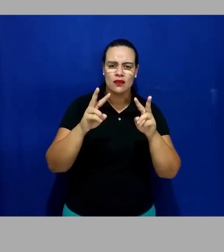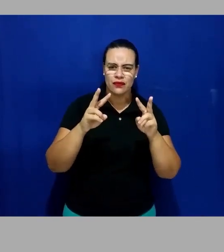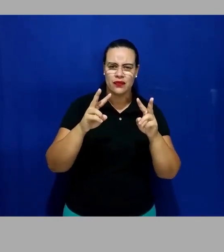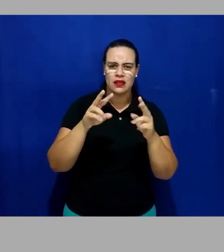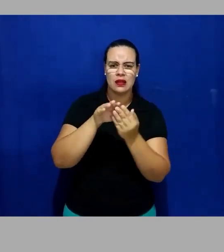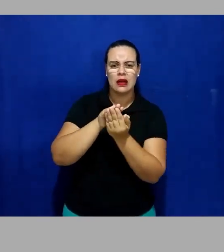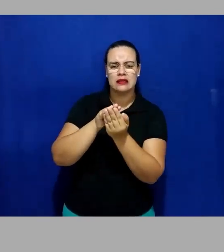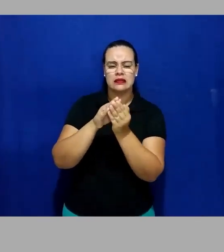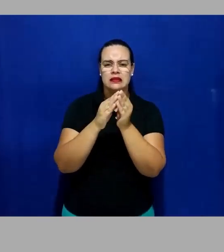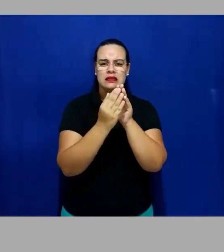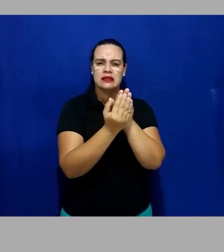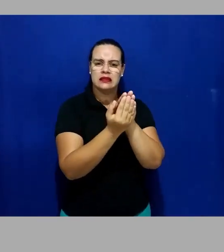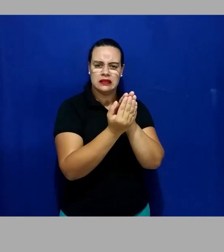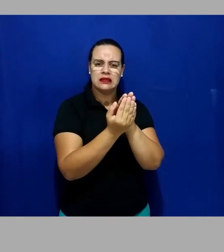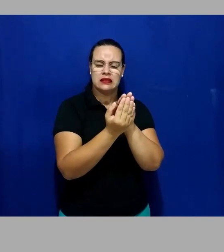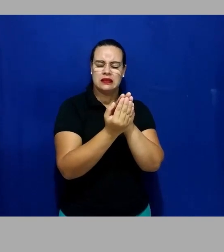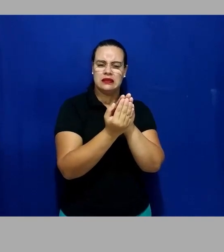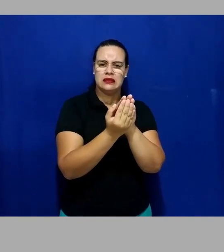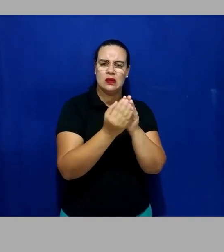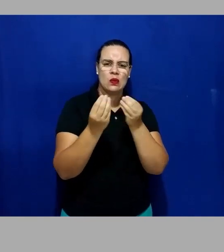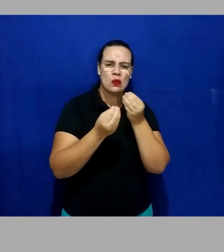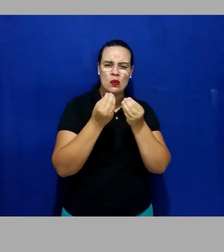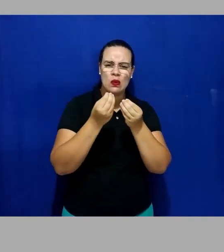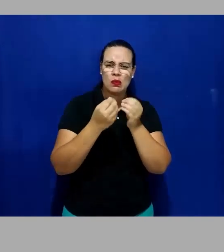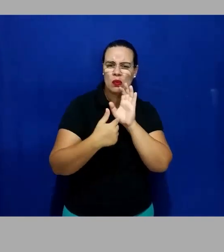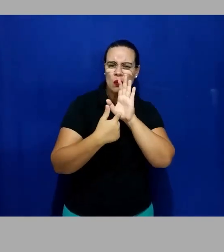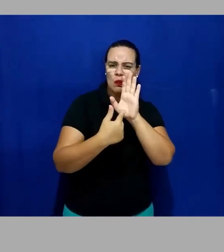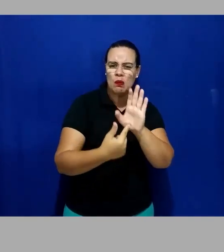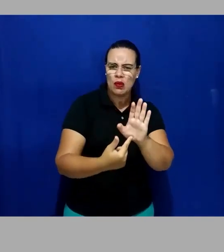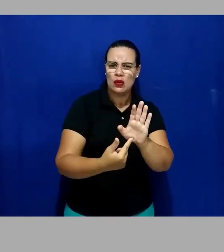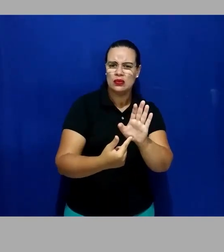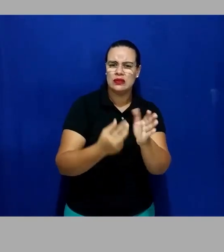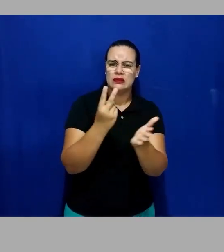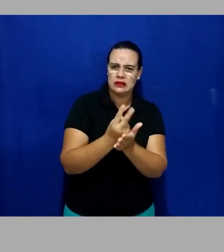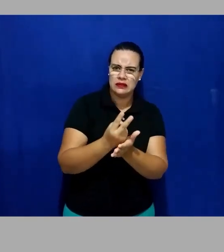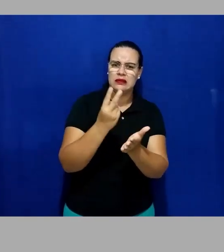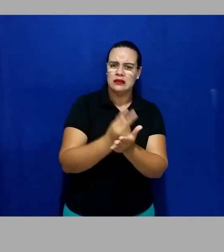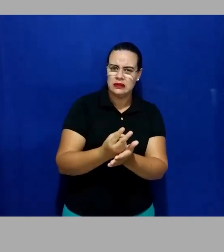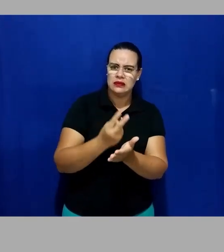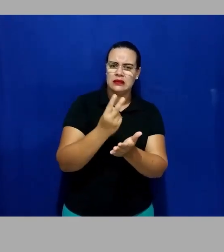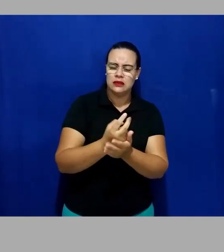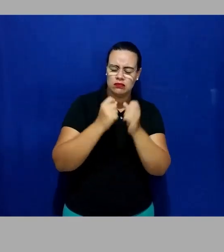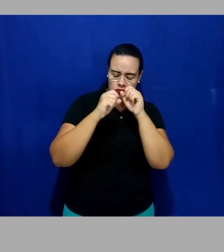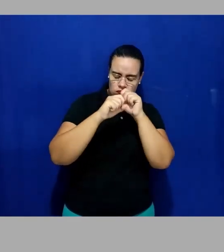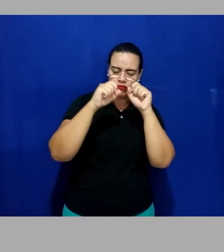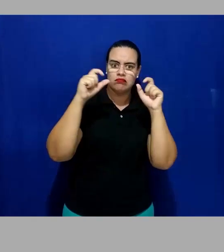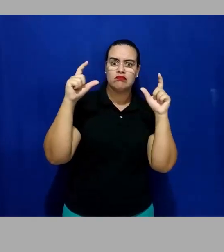ruína estratosférica das transpolifonias, a radiação enfraquecida e intermitente do